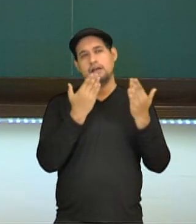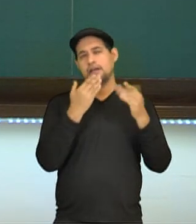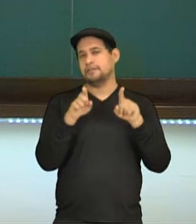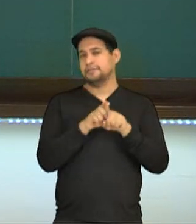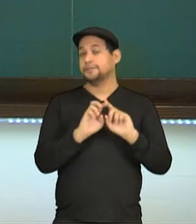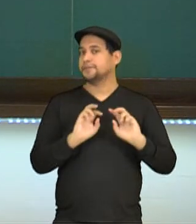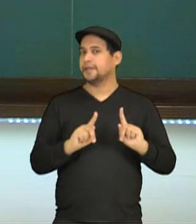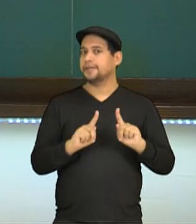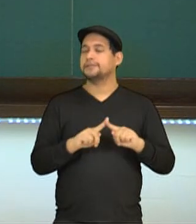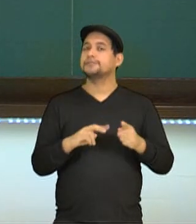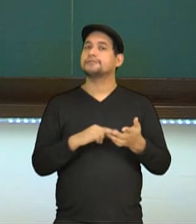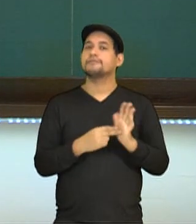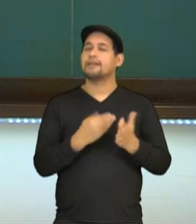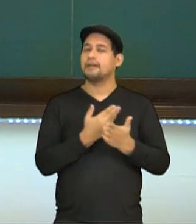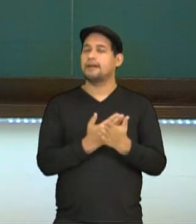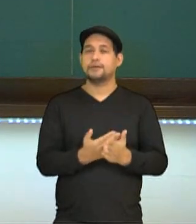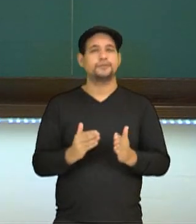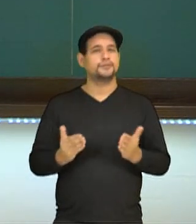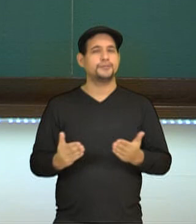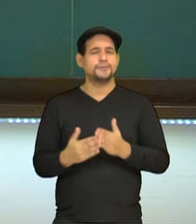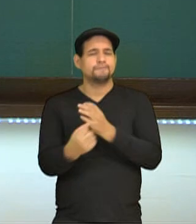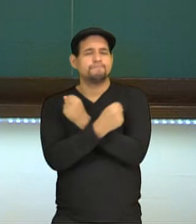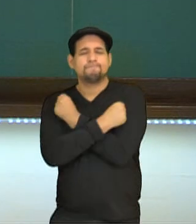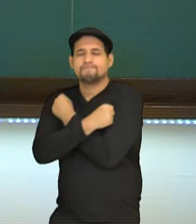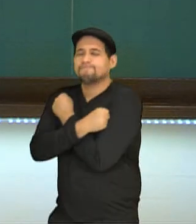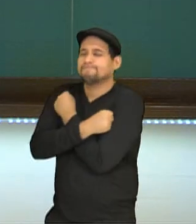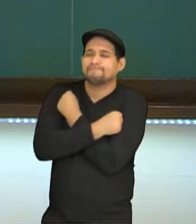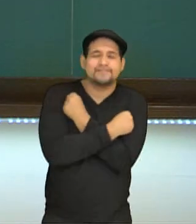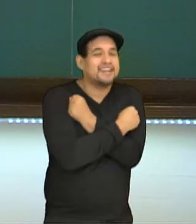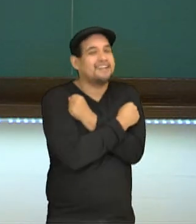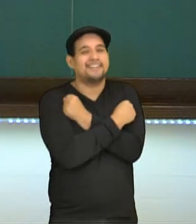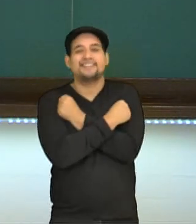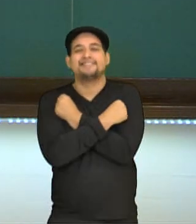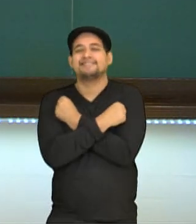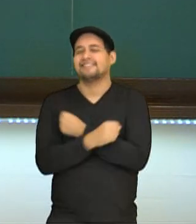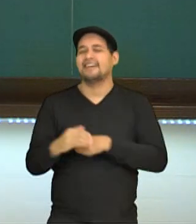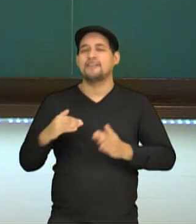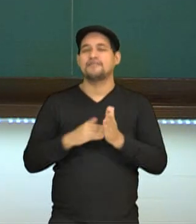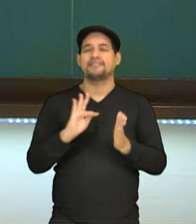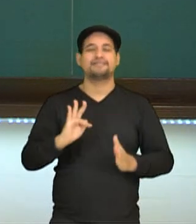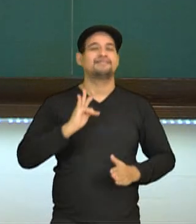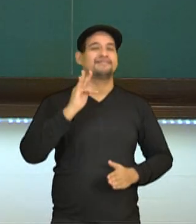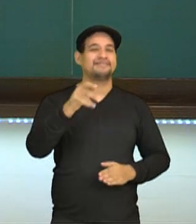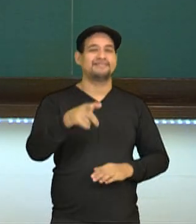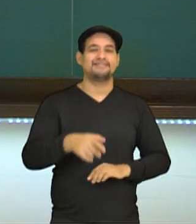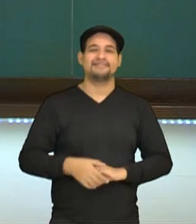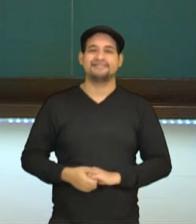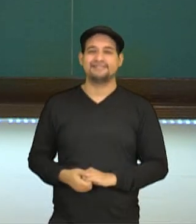Tá bom? Então, isso foi a aulinha de hoje. Aquele abraço bem forte da prof, ó, e até logo!